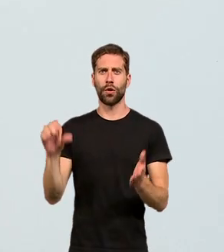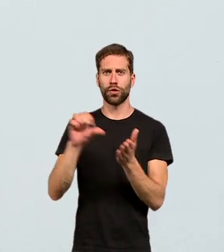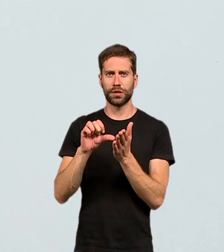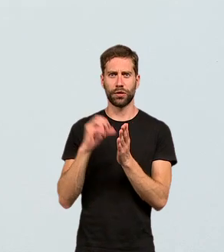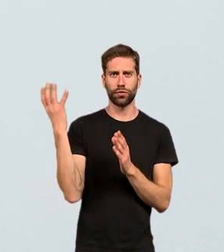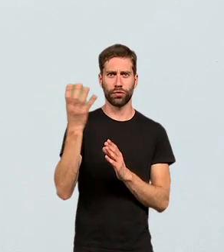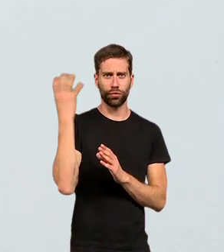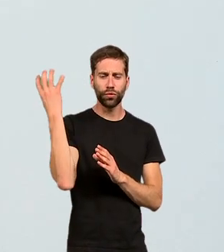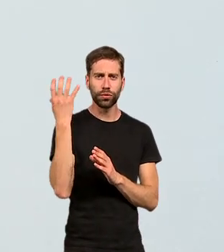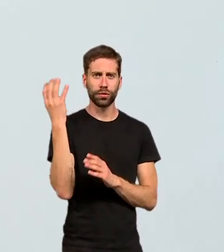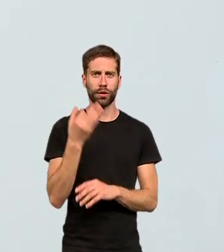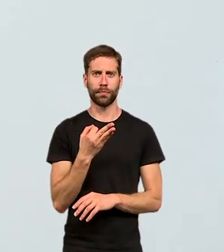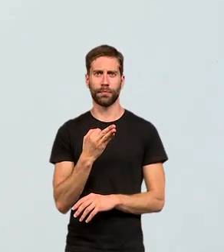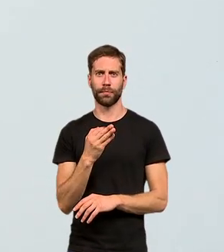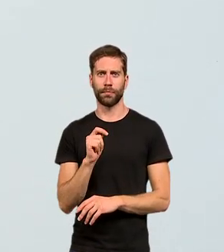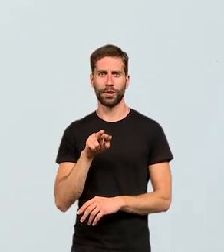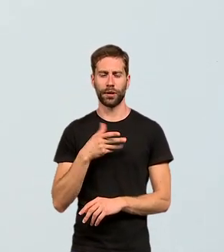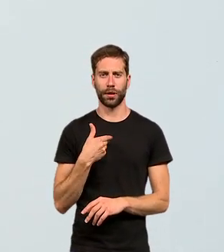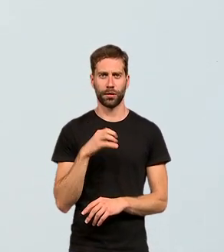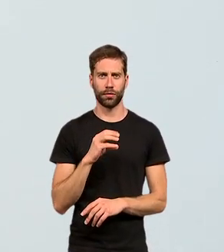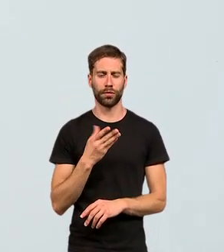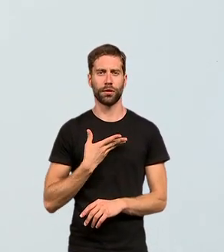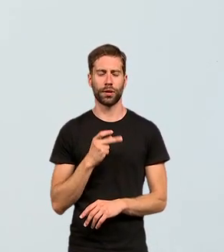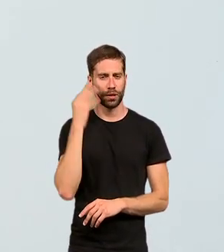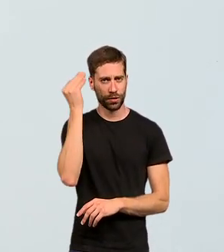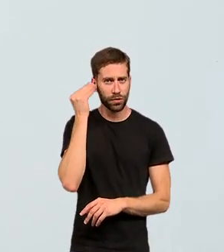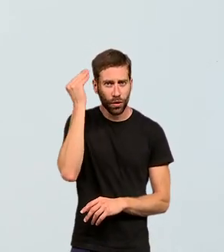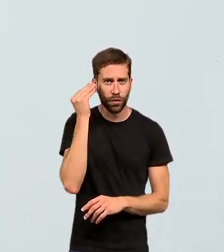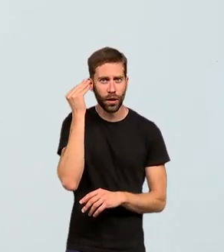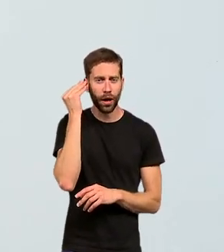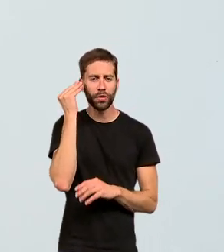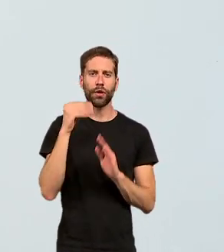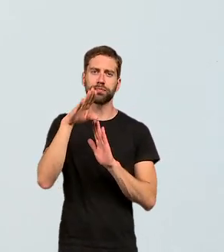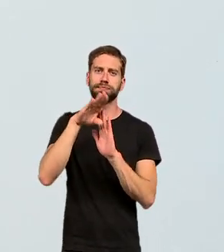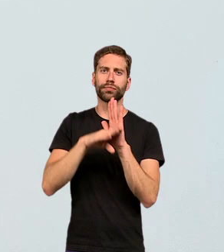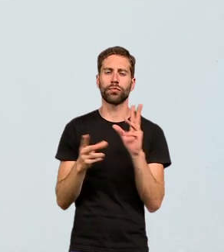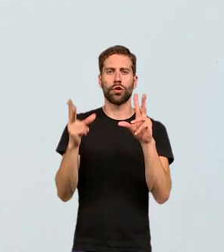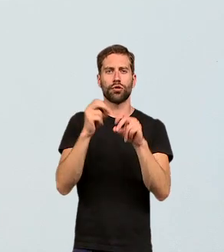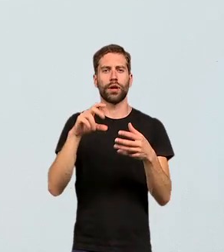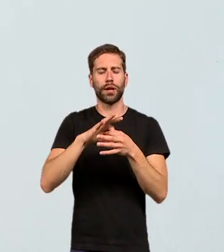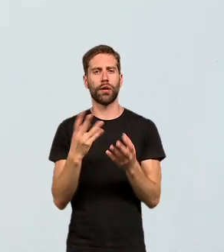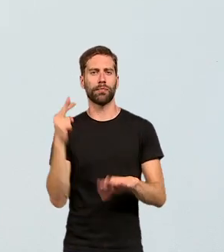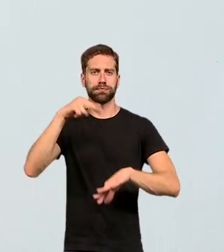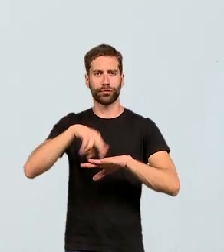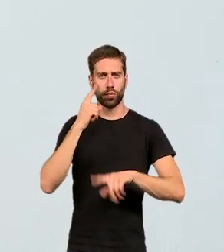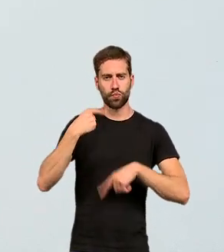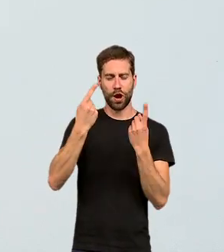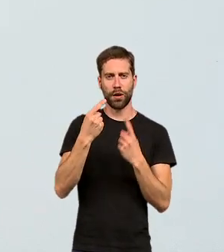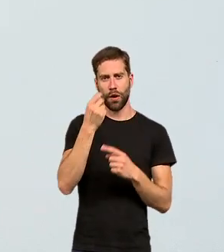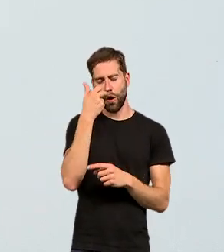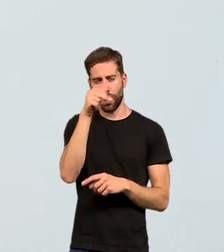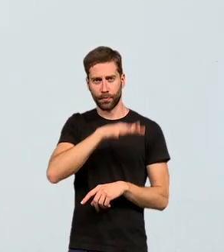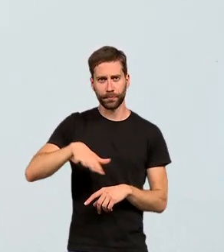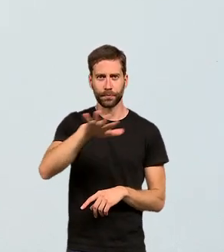O Centro Cultural Penedo da Saudade reabriu com uma programação de concertos ao ar livre, numa iniciativa a que deram o nome de Sunset